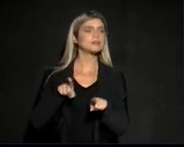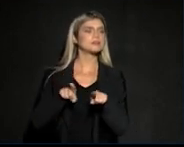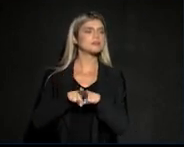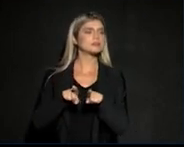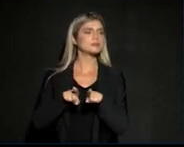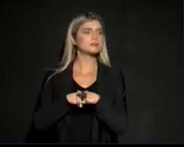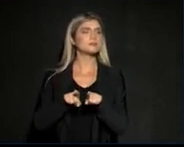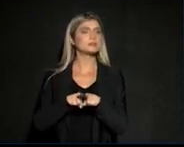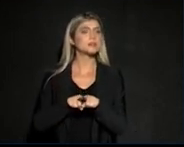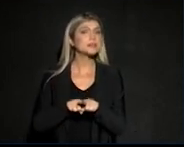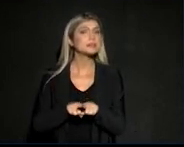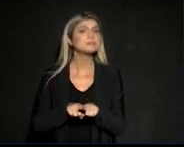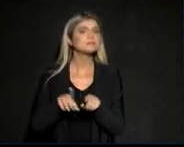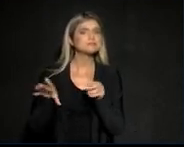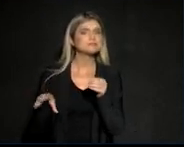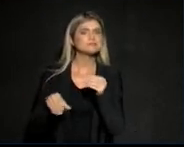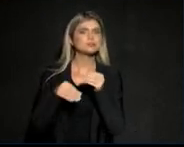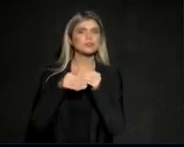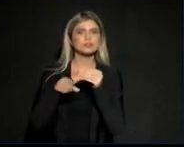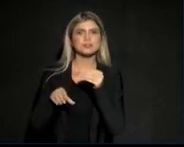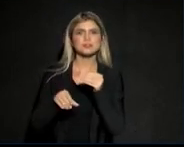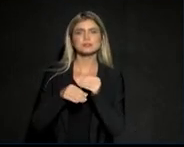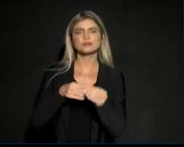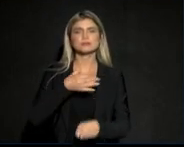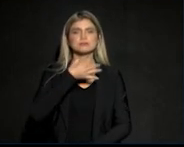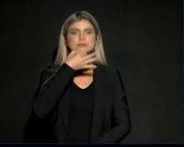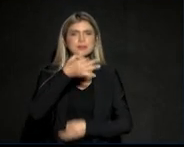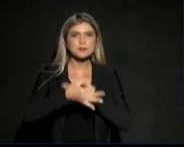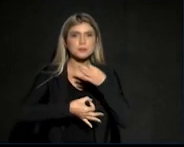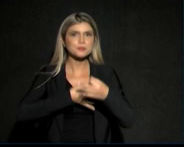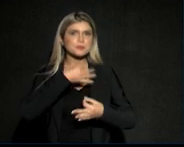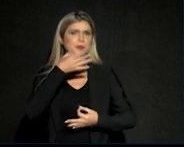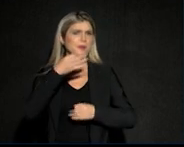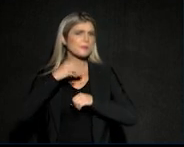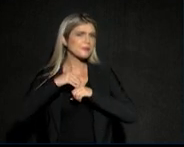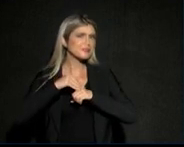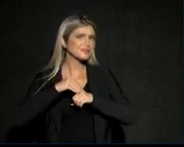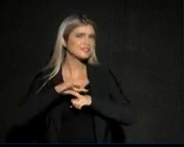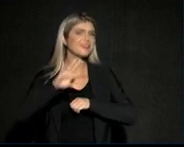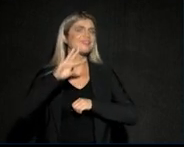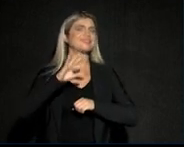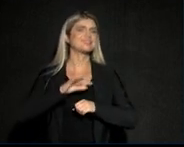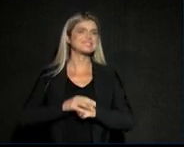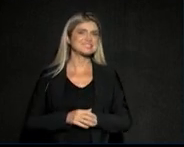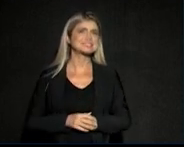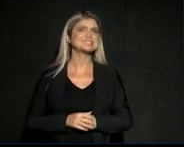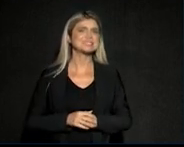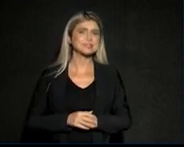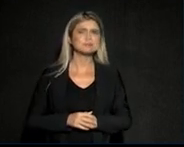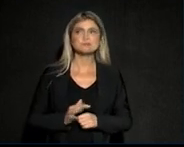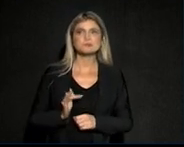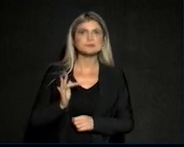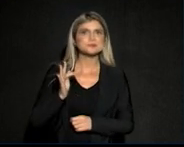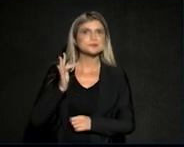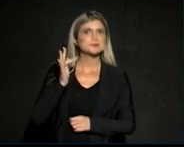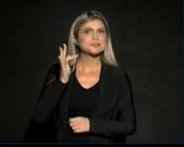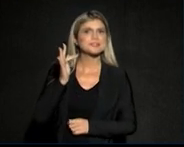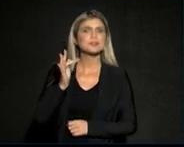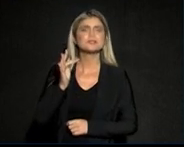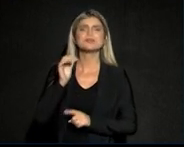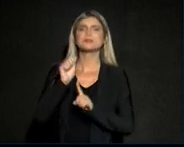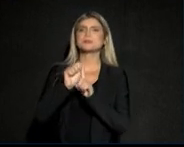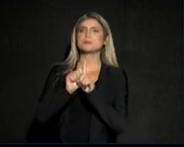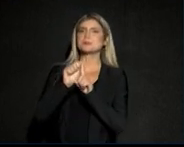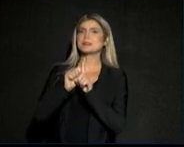também e fizesse também suas considerações finais quiserem passar alguma mensagem alguma alguma coisa que estão pretendendo fazer aí nos próximos